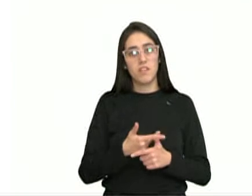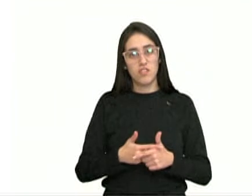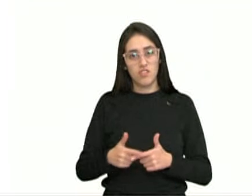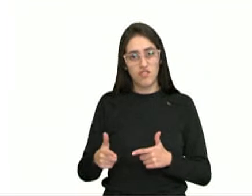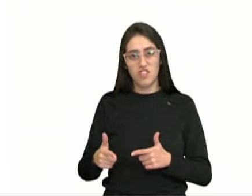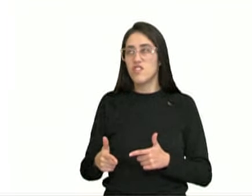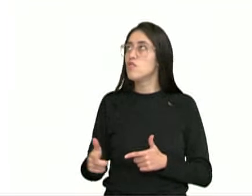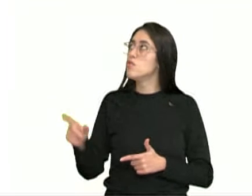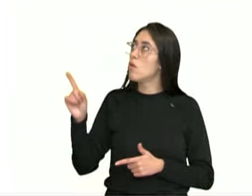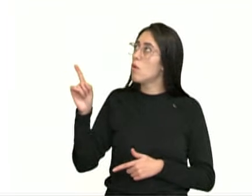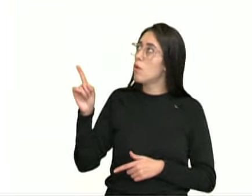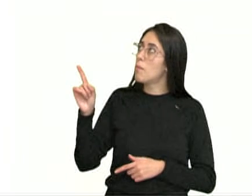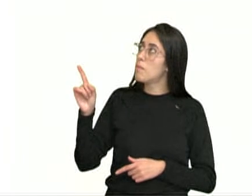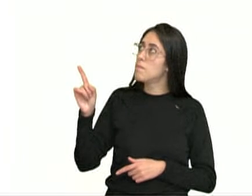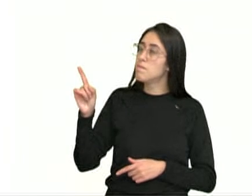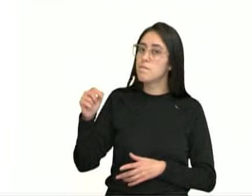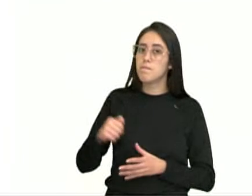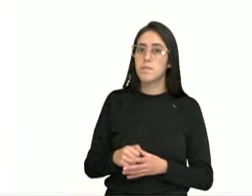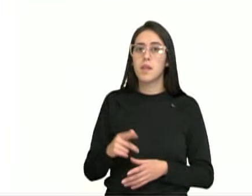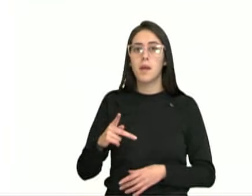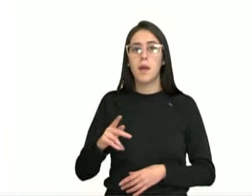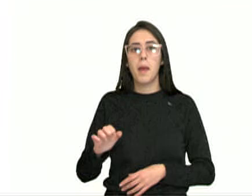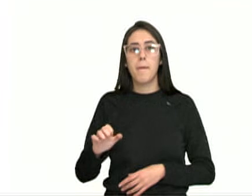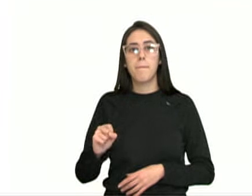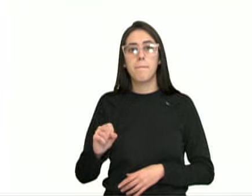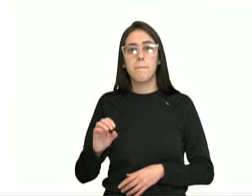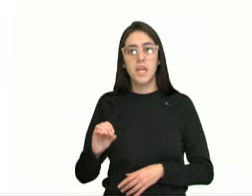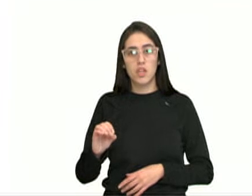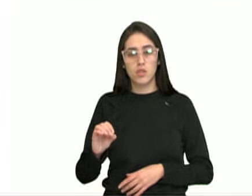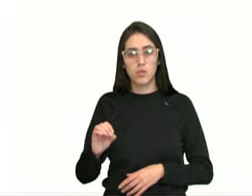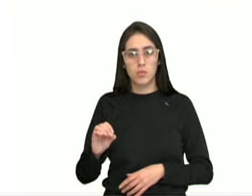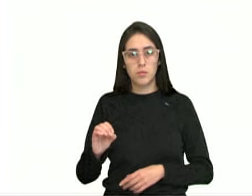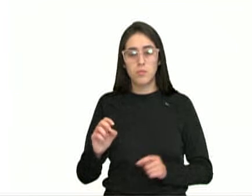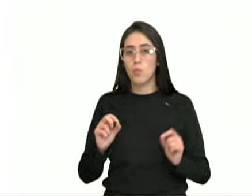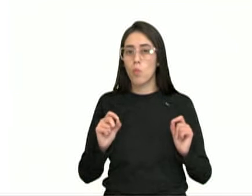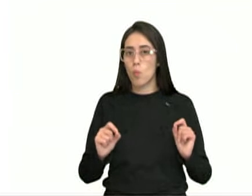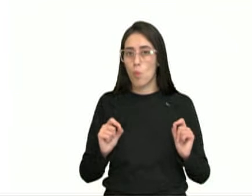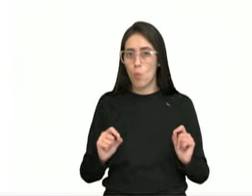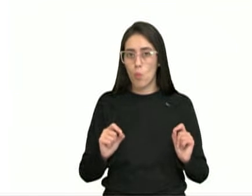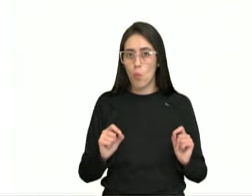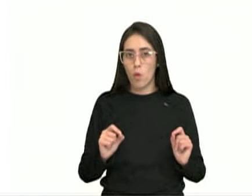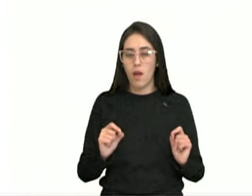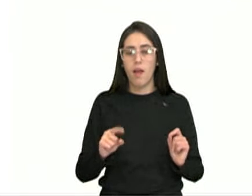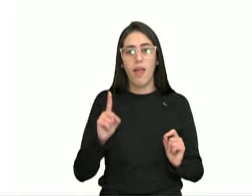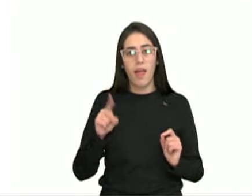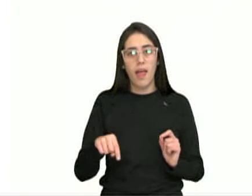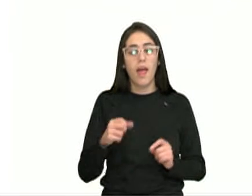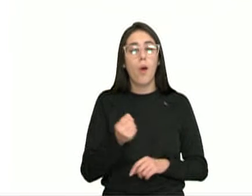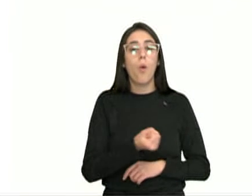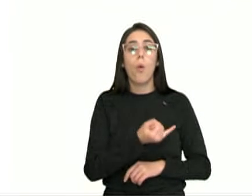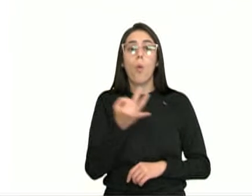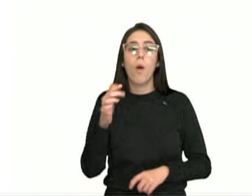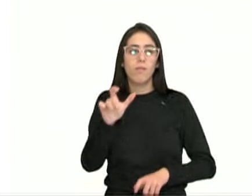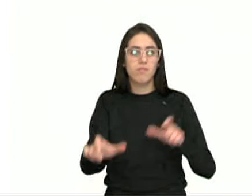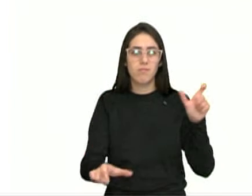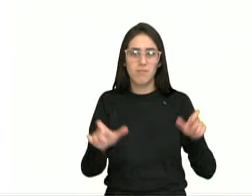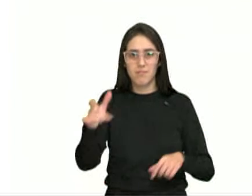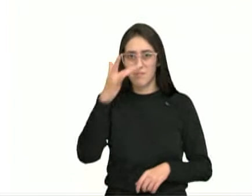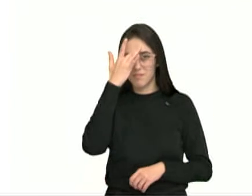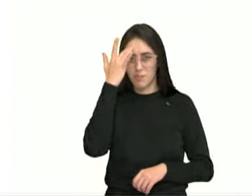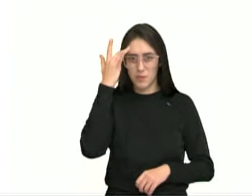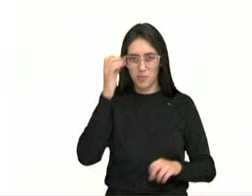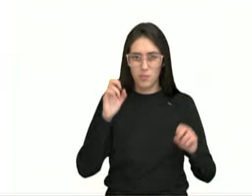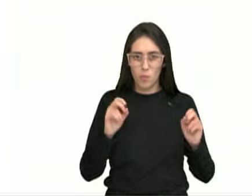olha lá, olha quem que é o nosso peso, né? O peso, no caso, vai ser a quantidade de jogadores,